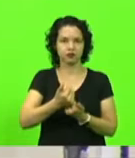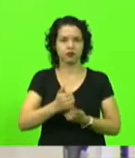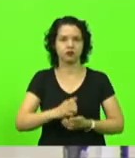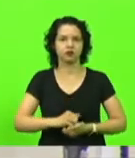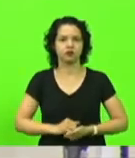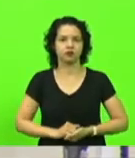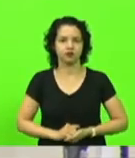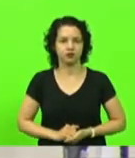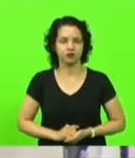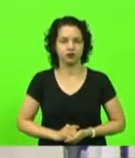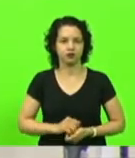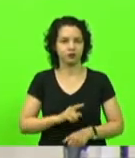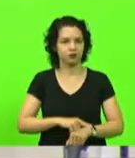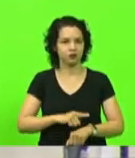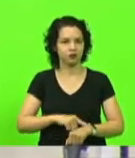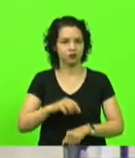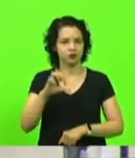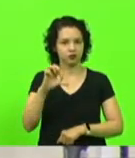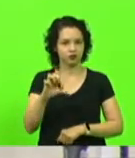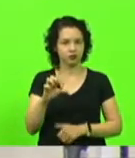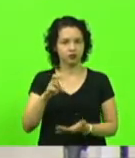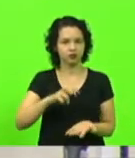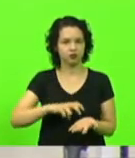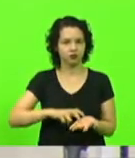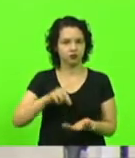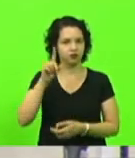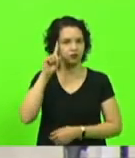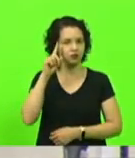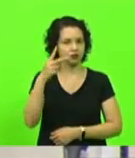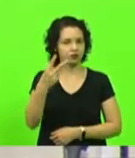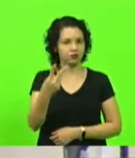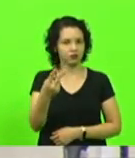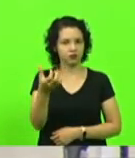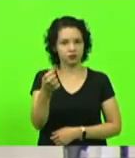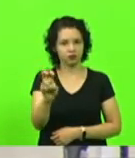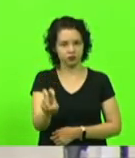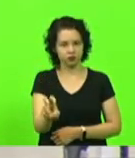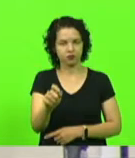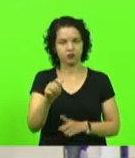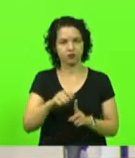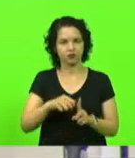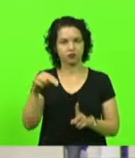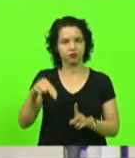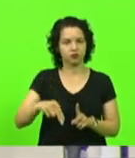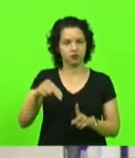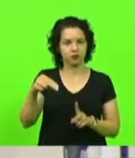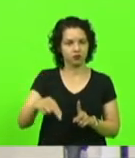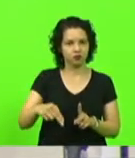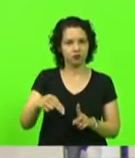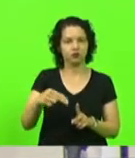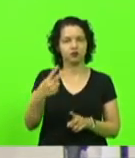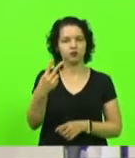Às nove horas do dia 25 do mês de novembro do ano 2021,